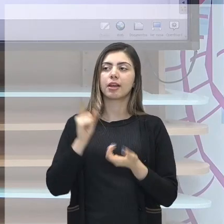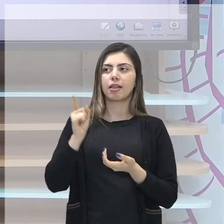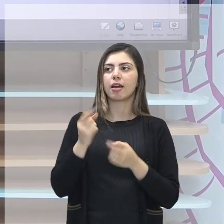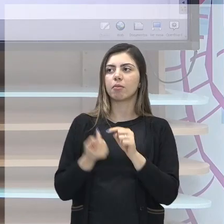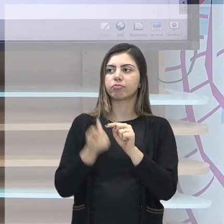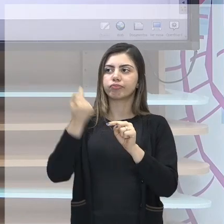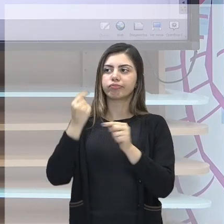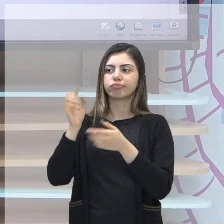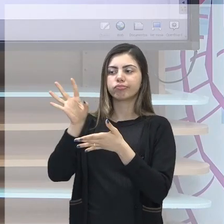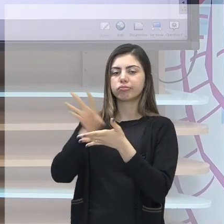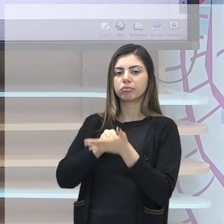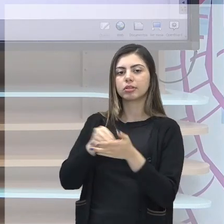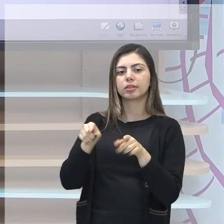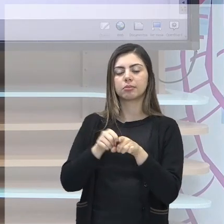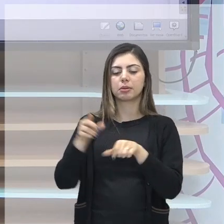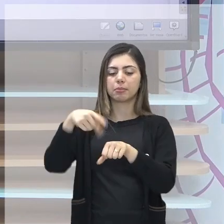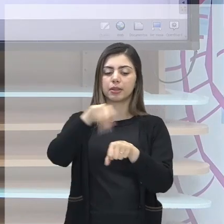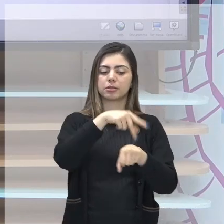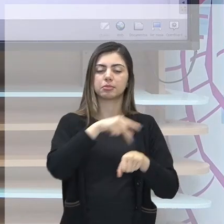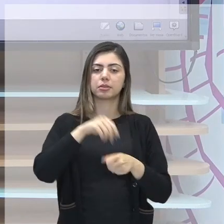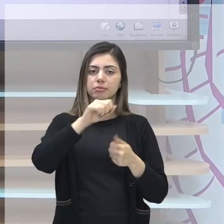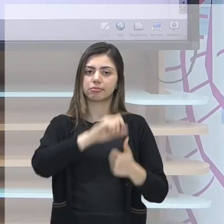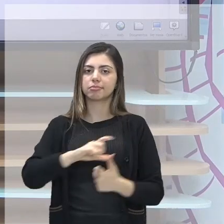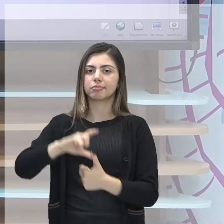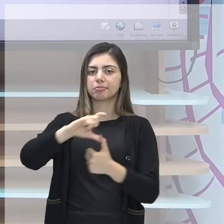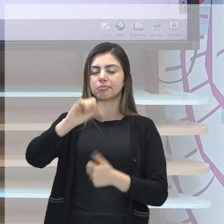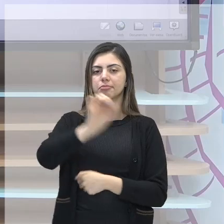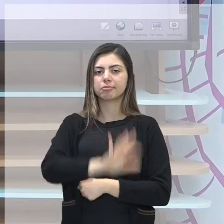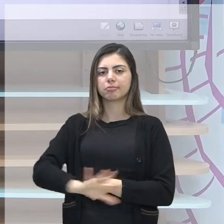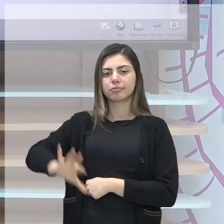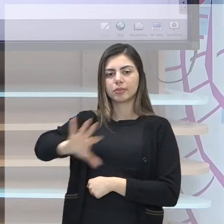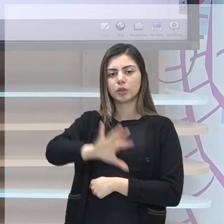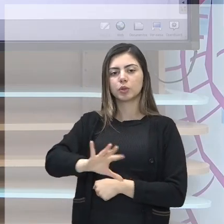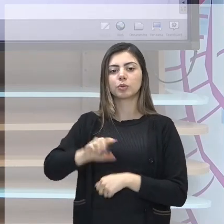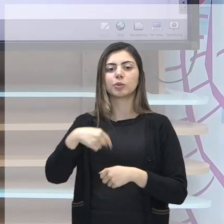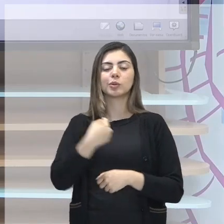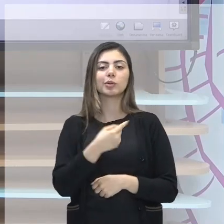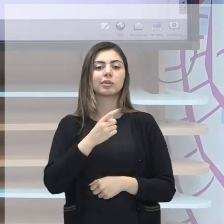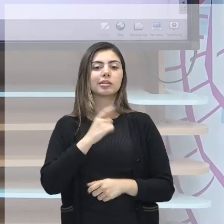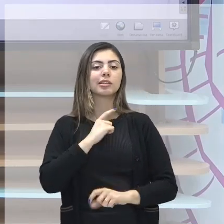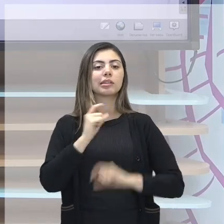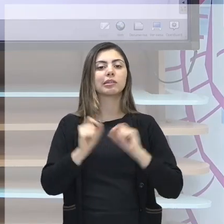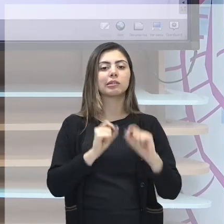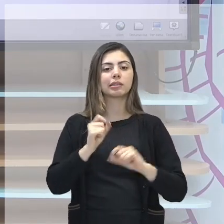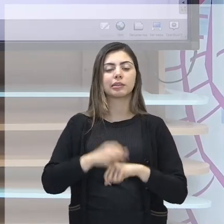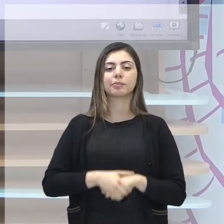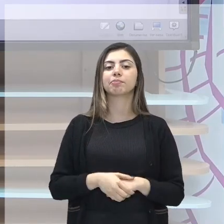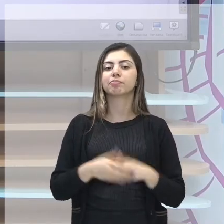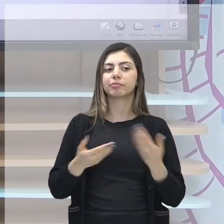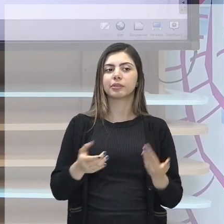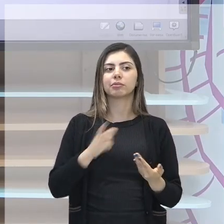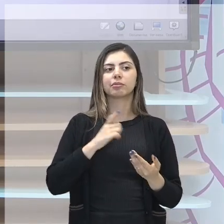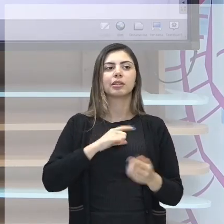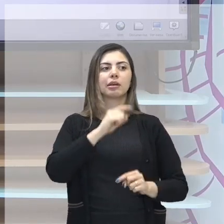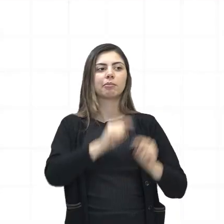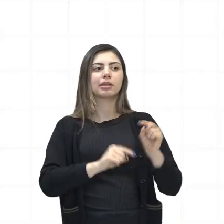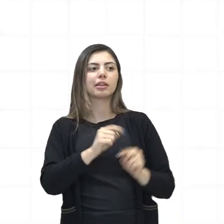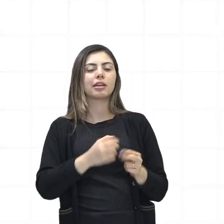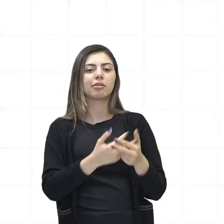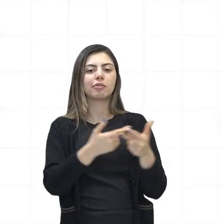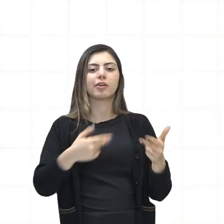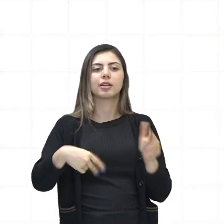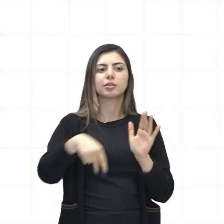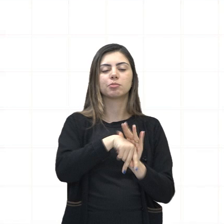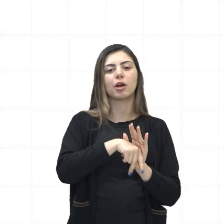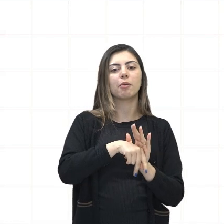e na produção dos países aqui na América Latina de uma forma geral, a gente produz basicamente os chamados produtos tropicais, né? Isso conforme vocês